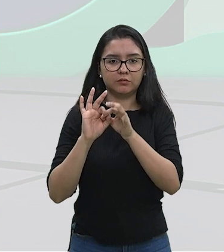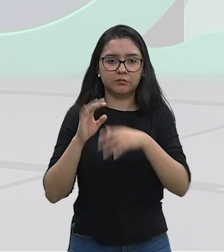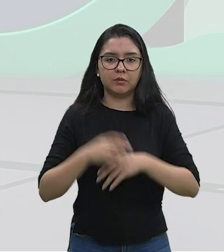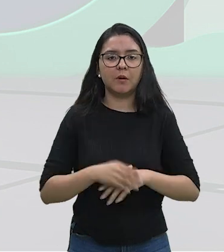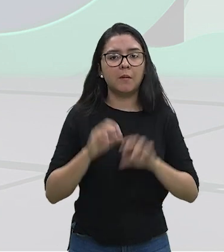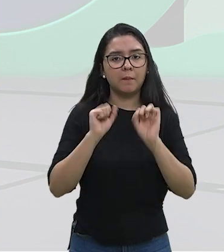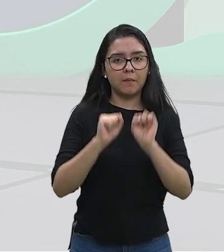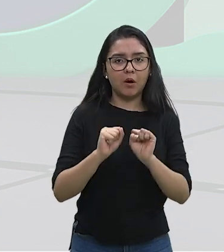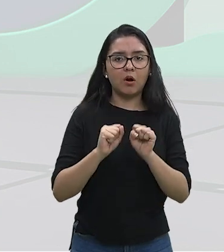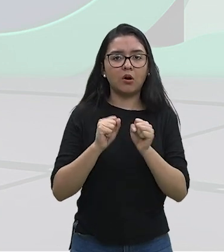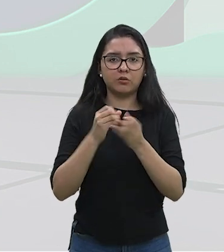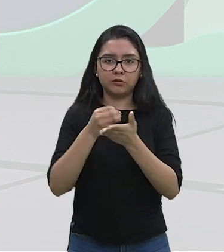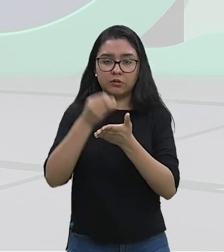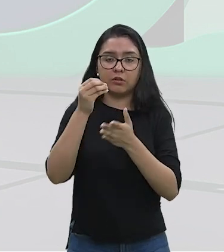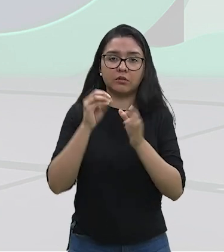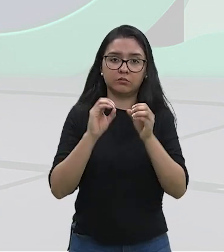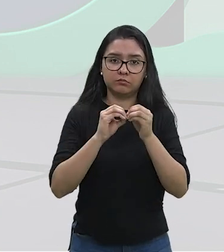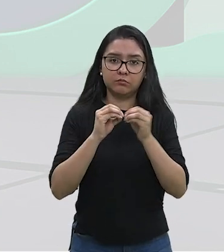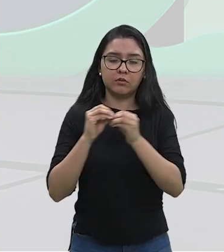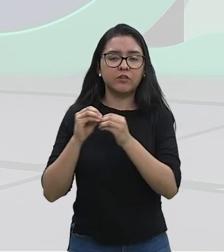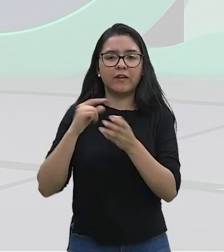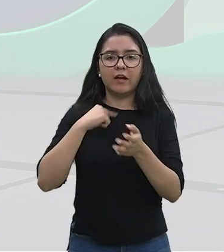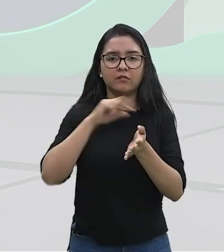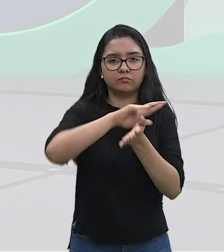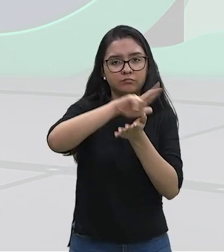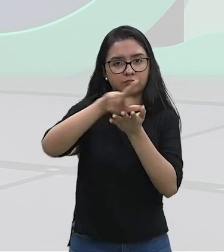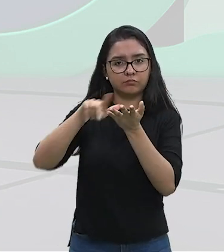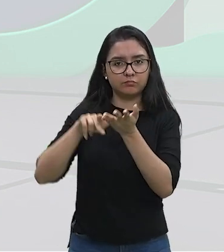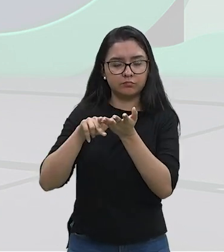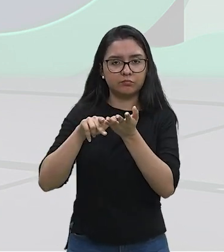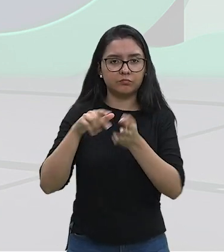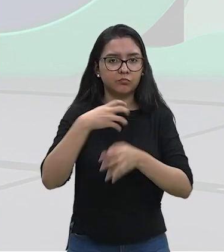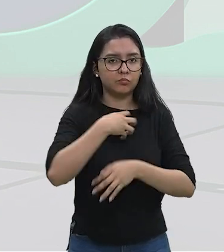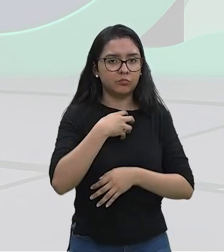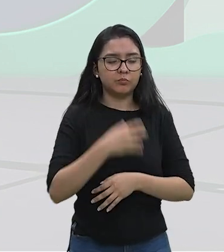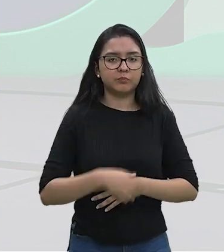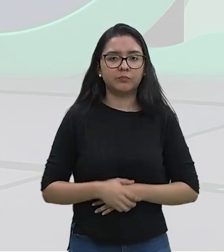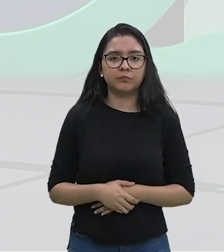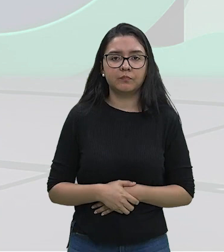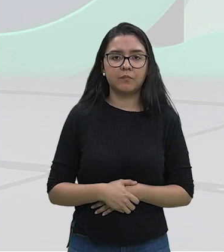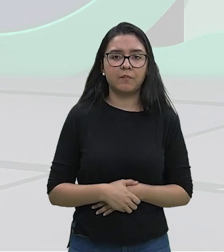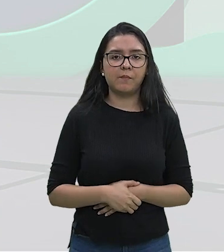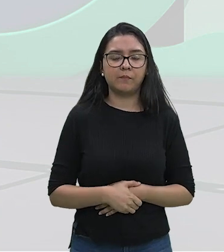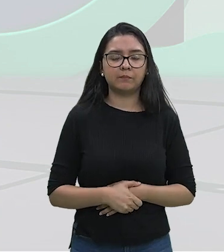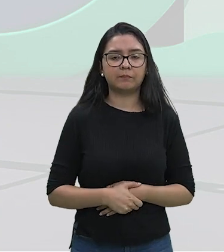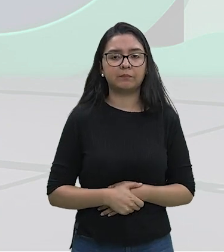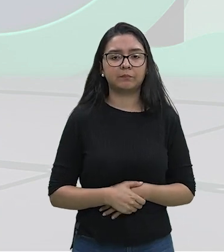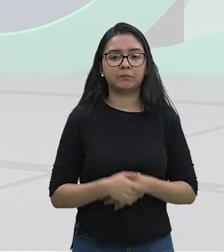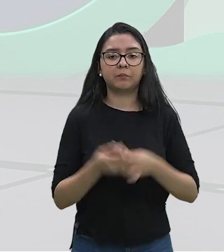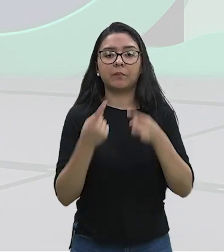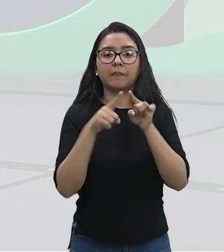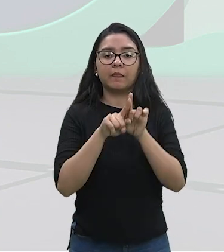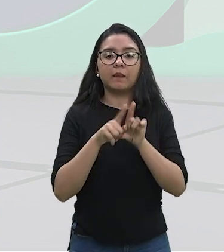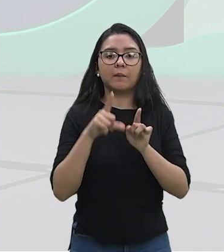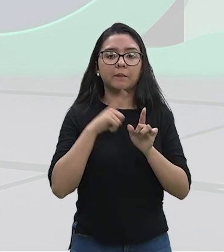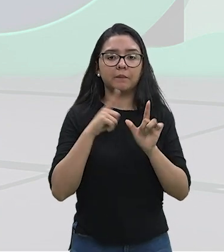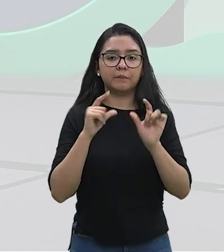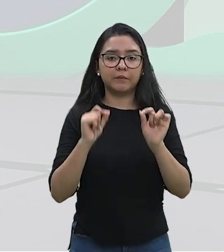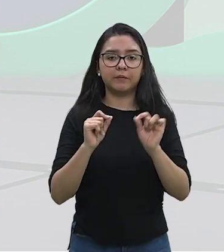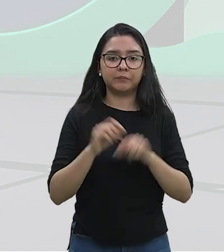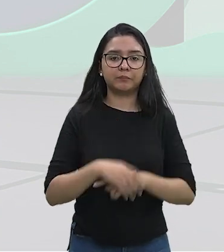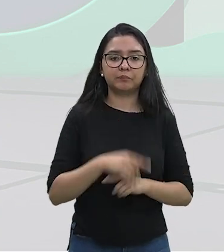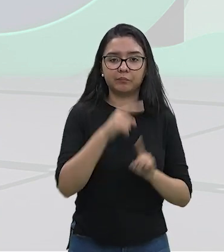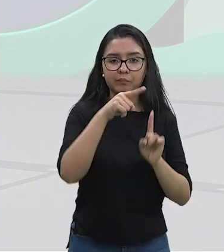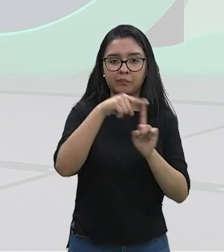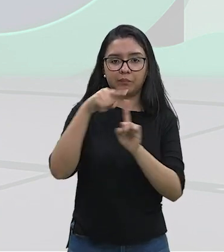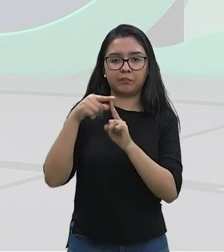ali cilíndricas, achatadas ou até mesmo cúbicas. Temos ainda o tecido